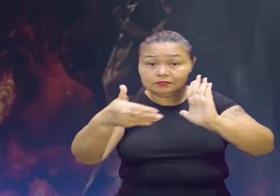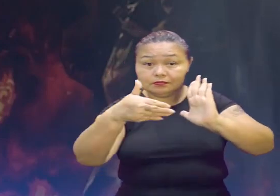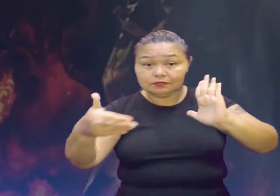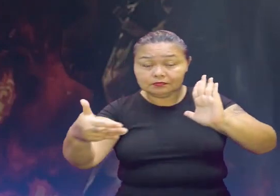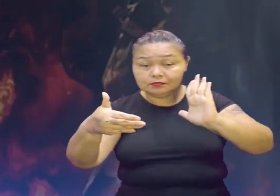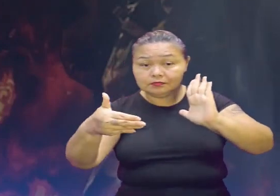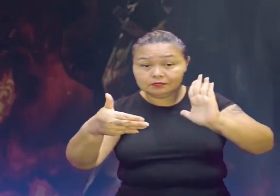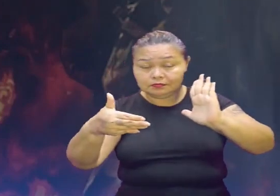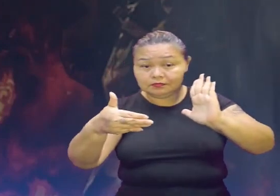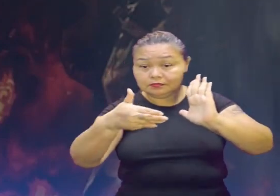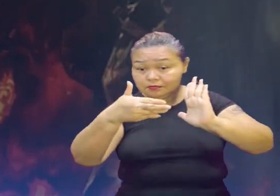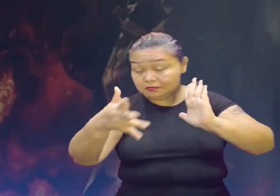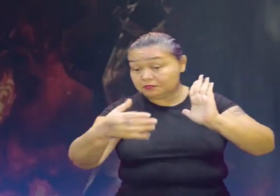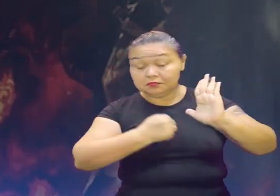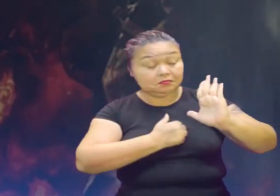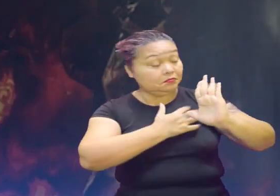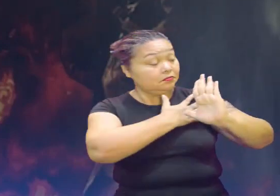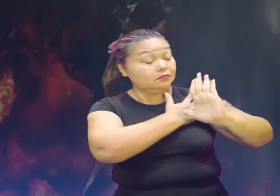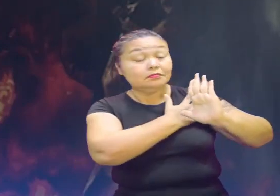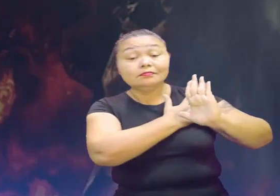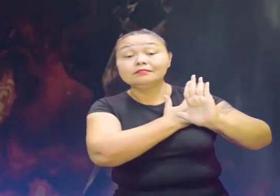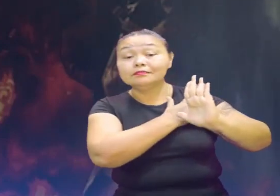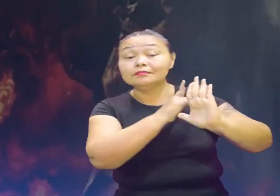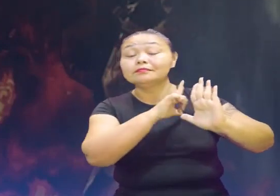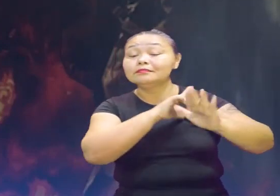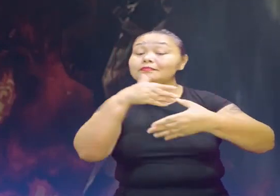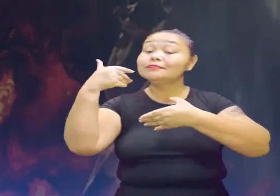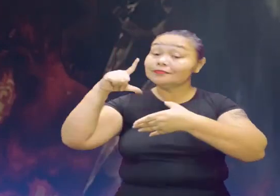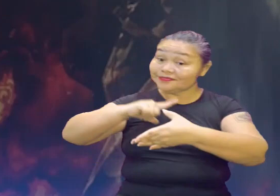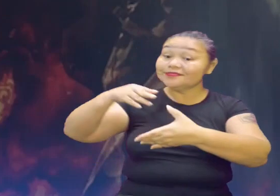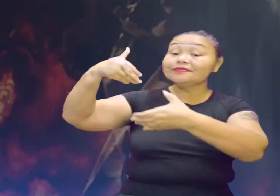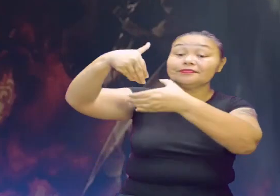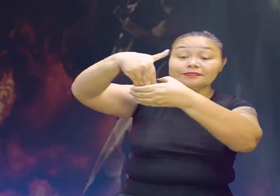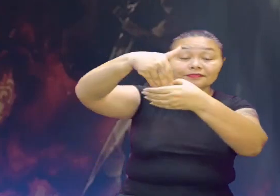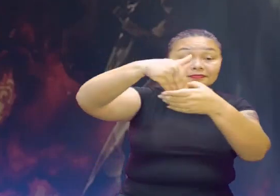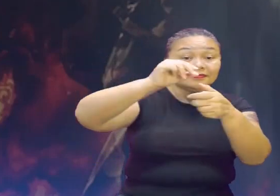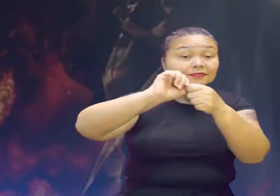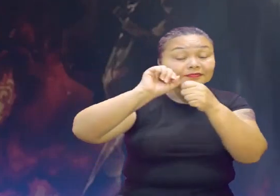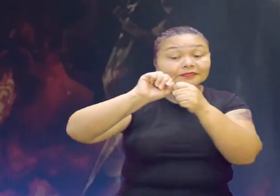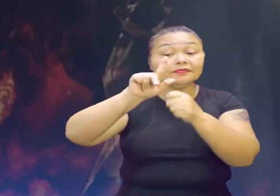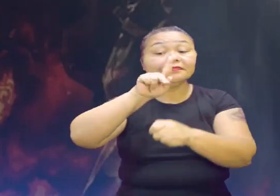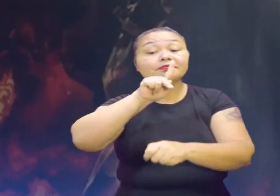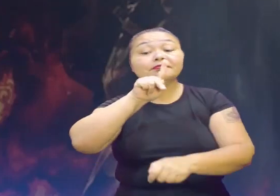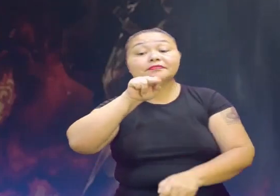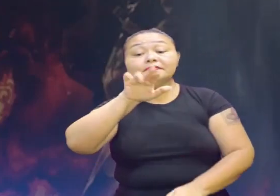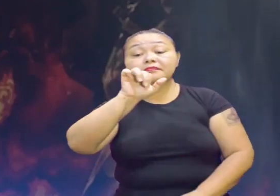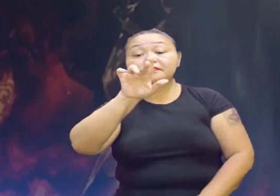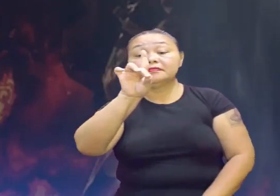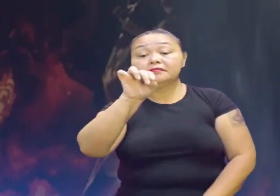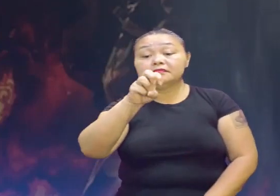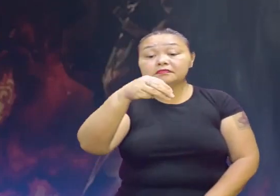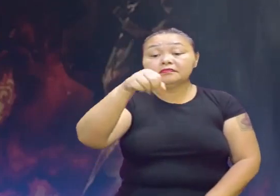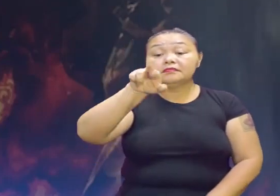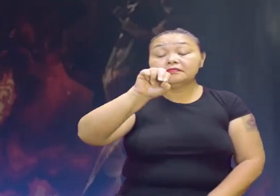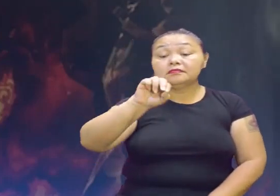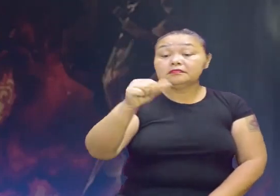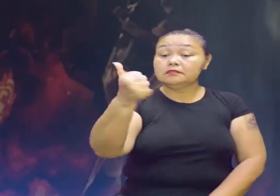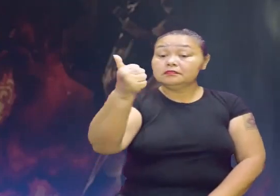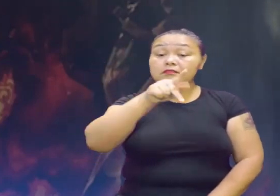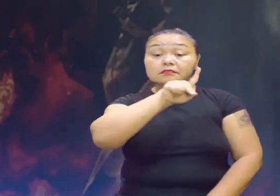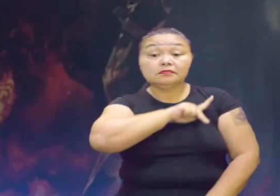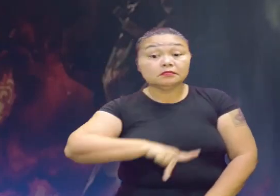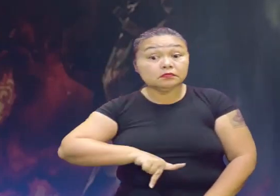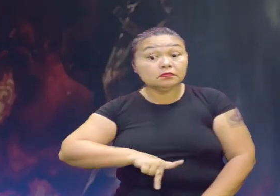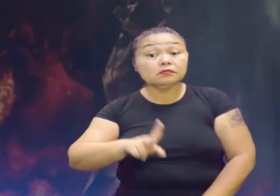o mandato dos militares e aí teremos eleição. E o presidente de Moraes vai ser o nosso primeiro